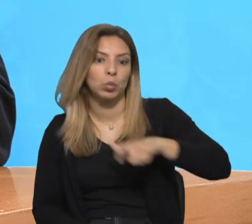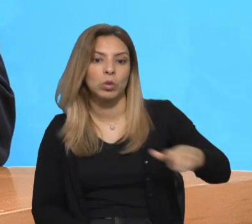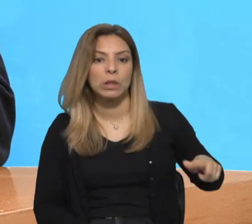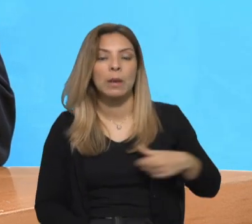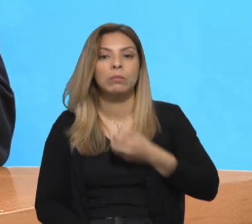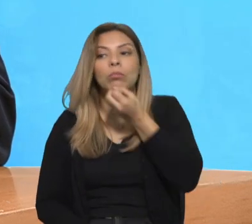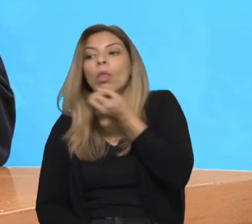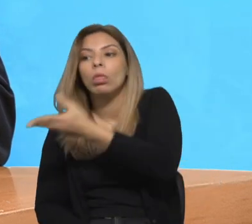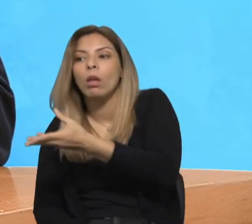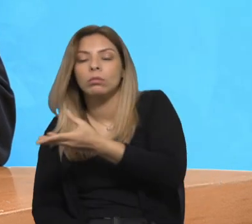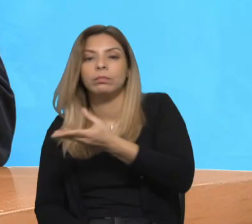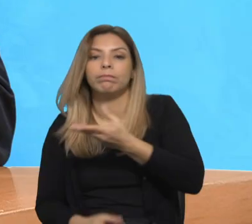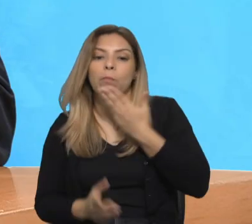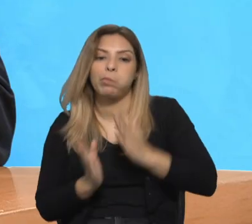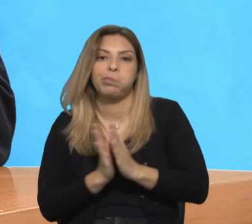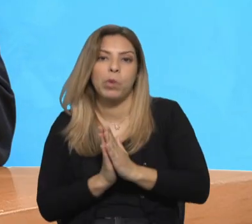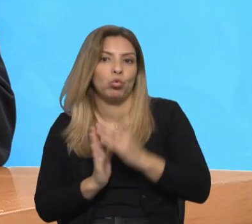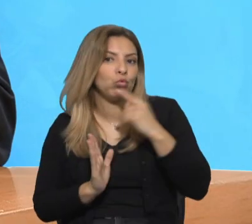a nossa fé